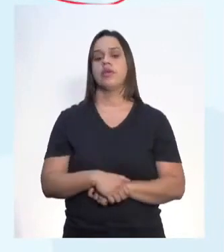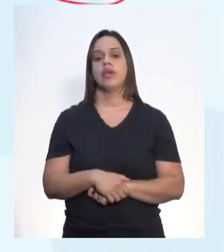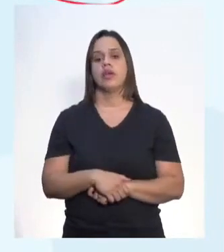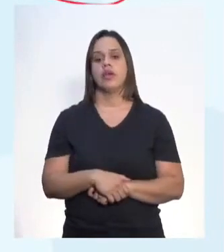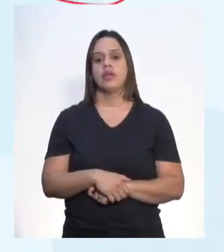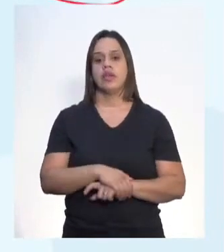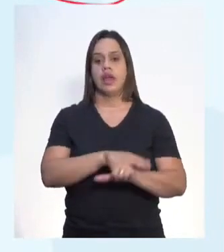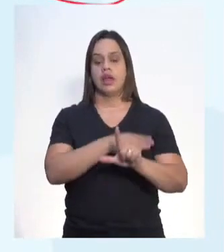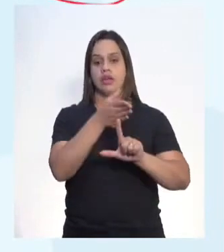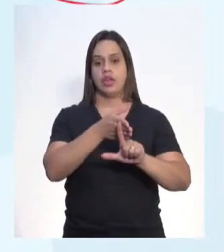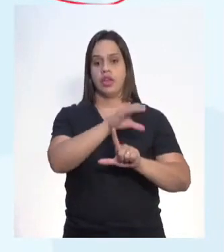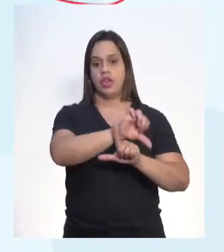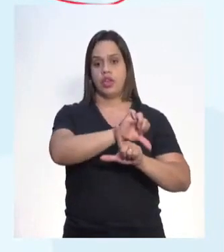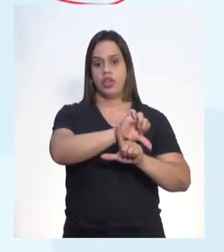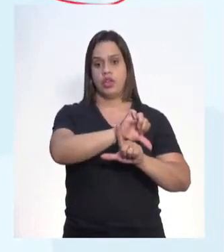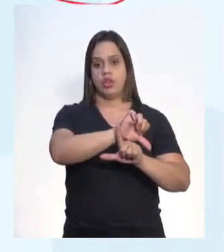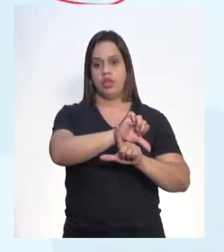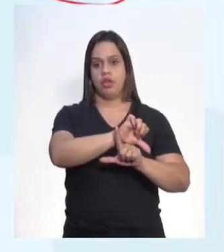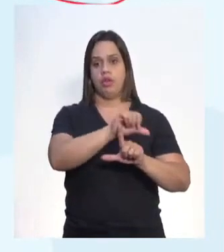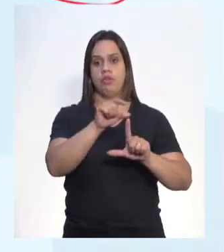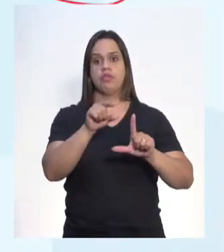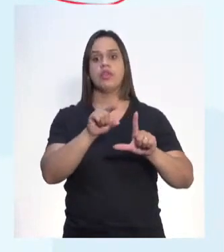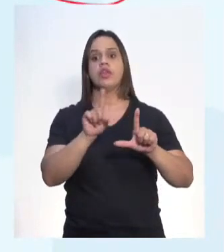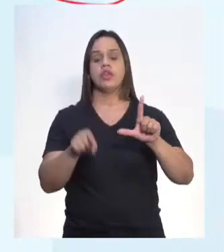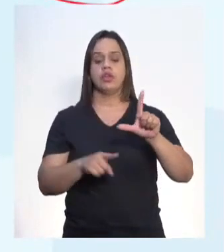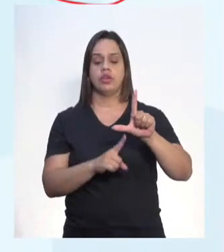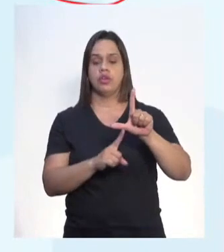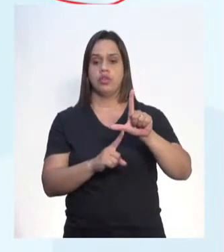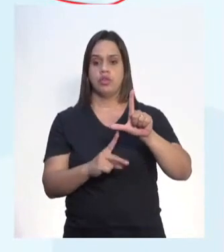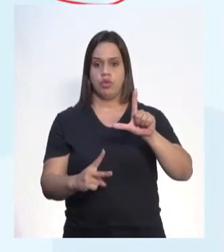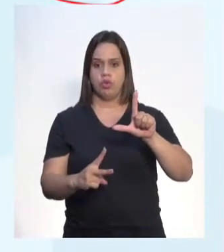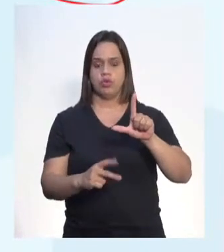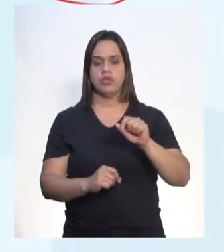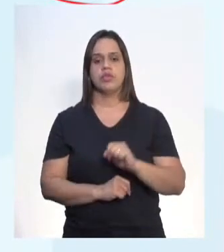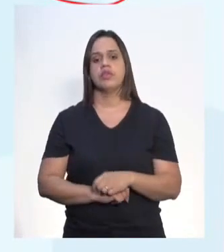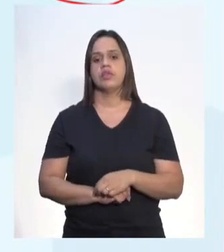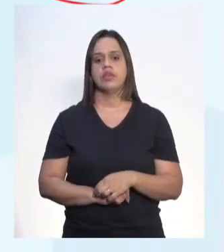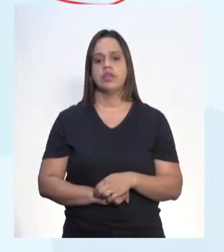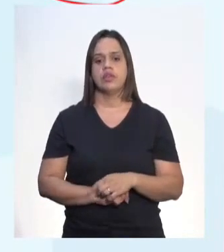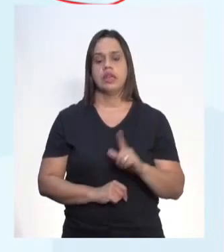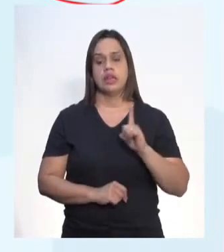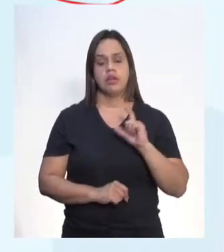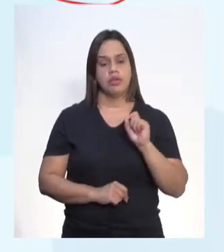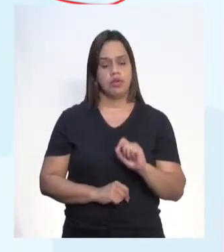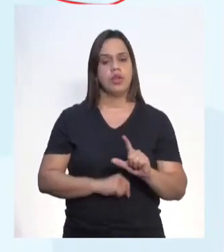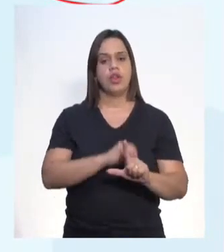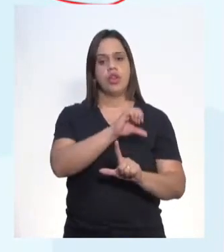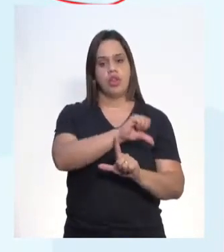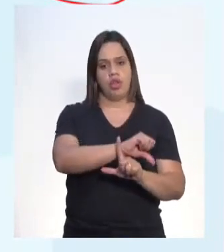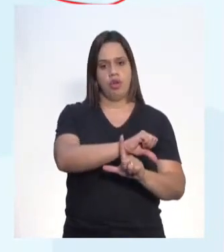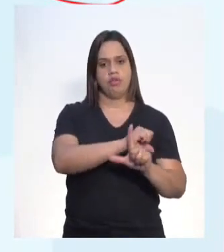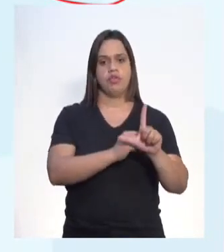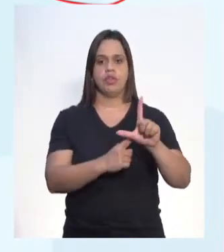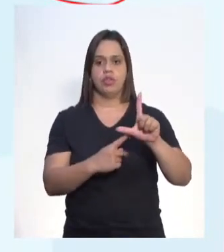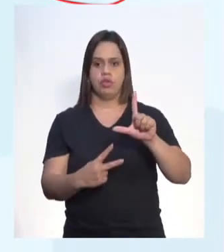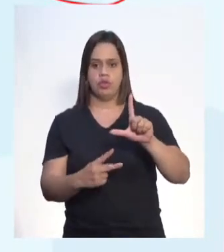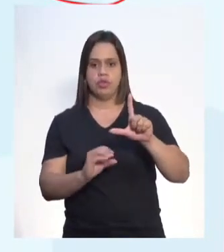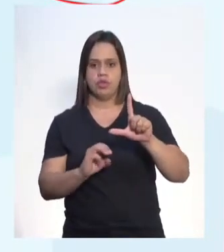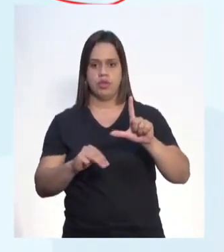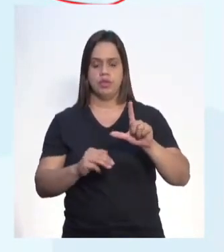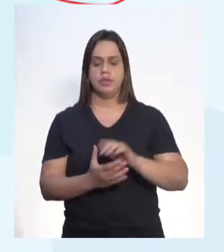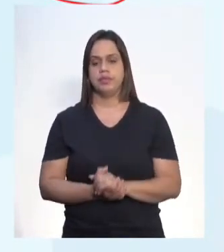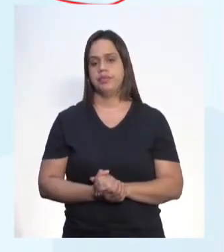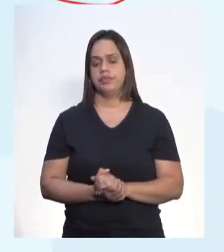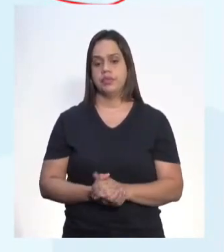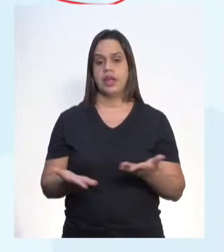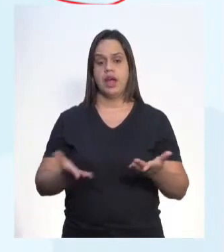e um cateto de 12 centímetros. Então, 9 e 12 centímetros. E